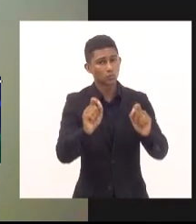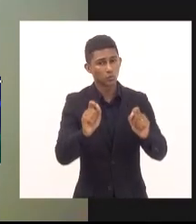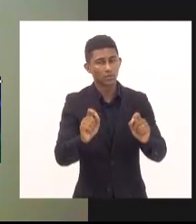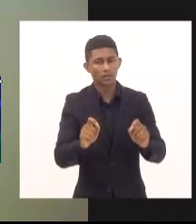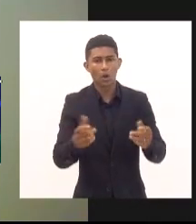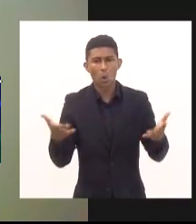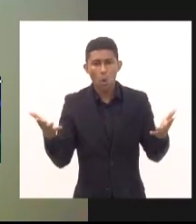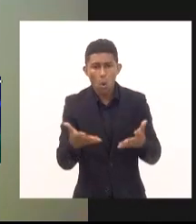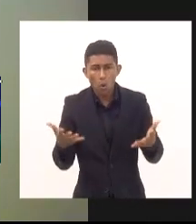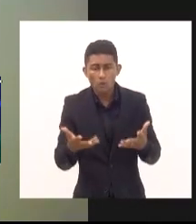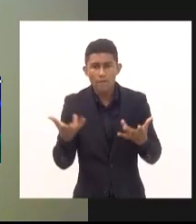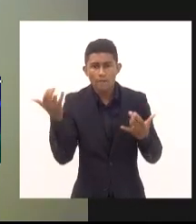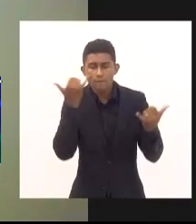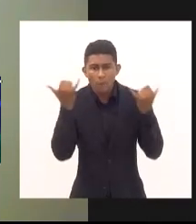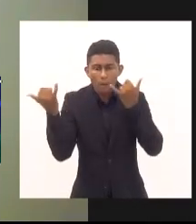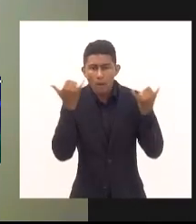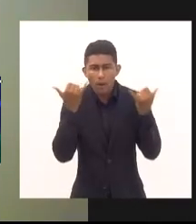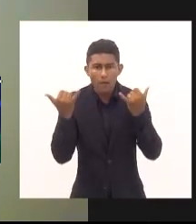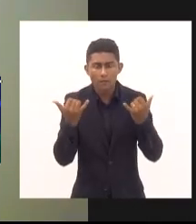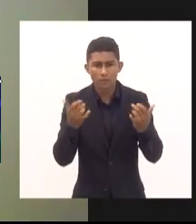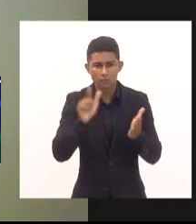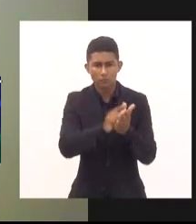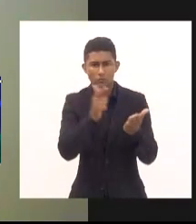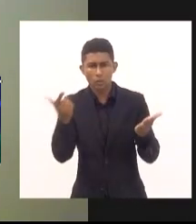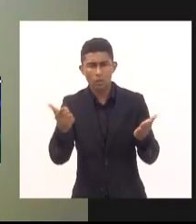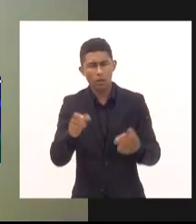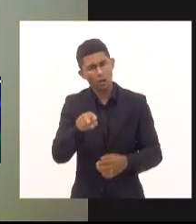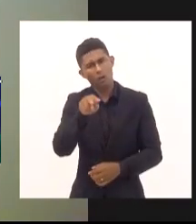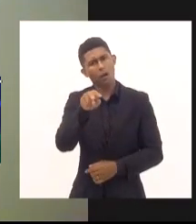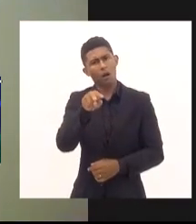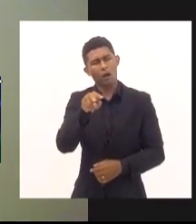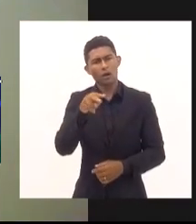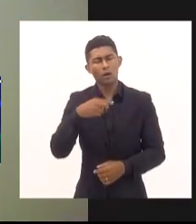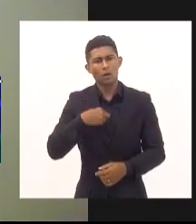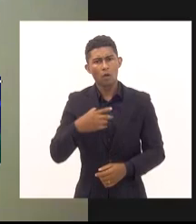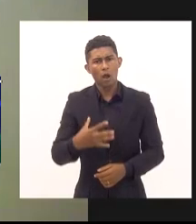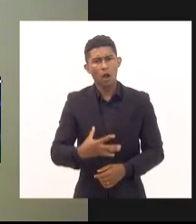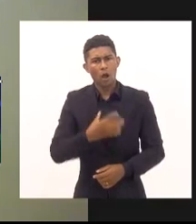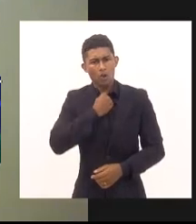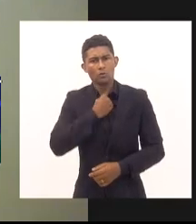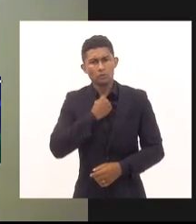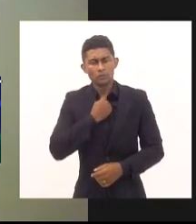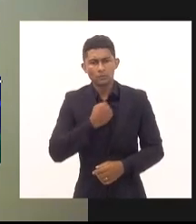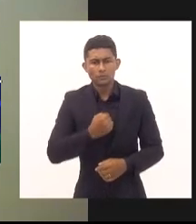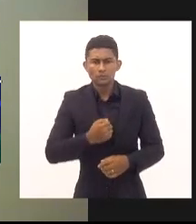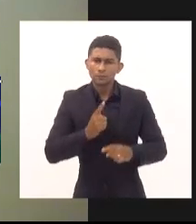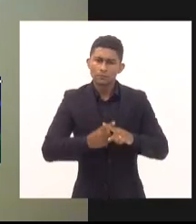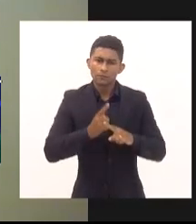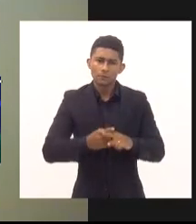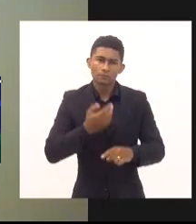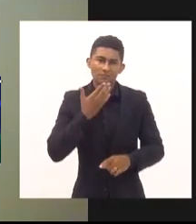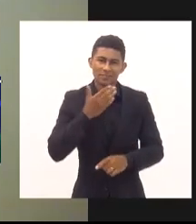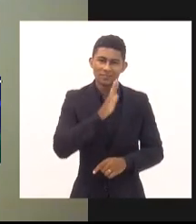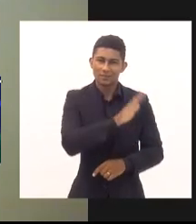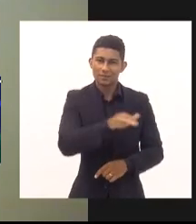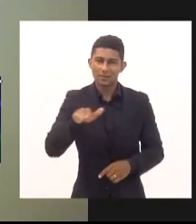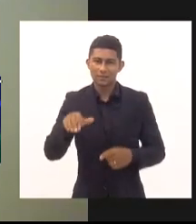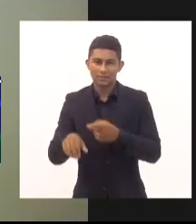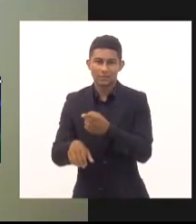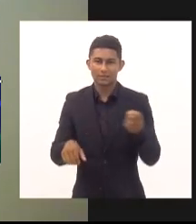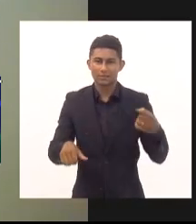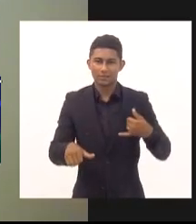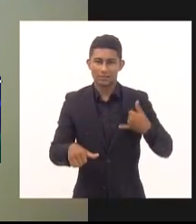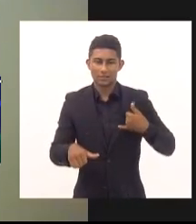dia de hoje com as notícias trazidas pelos jornais, pelo que se perdeu em número de crianças entre 6 e